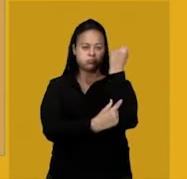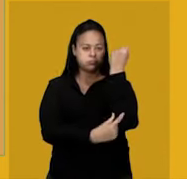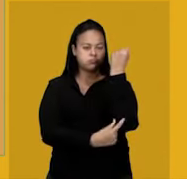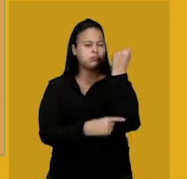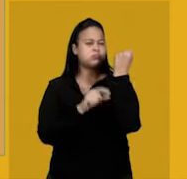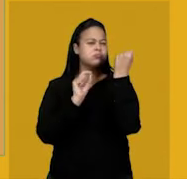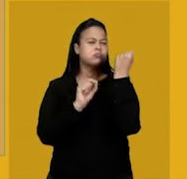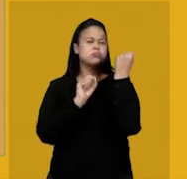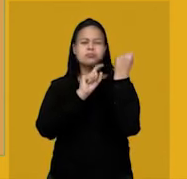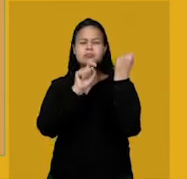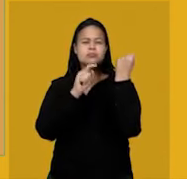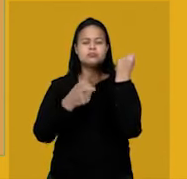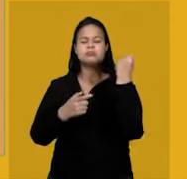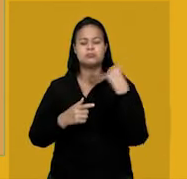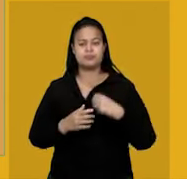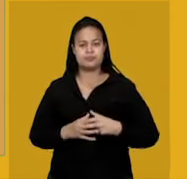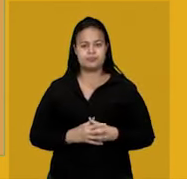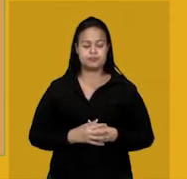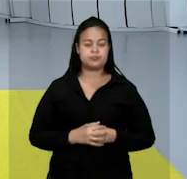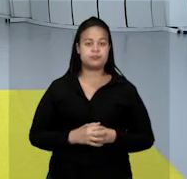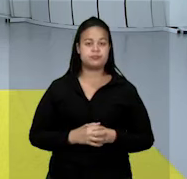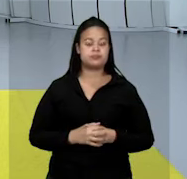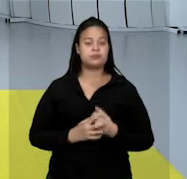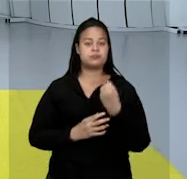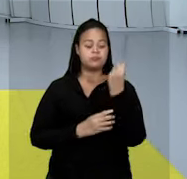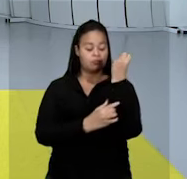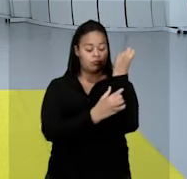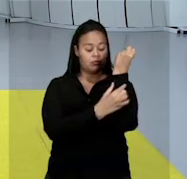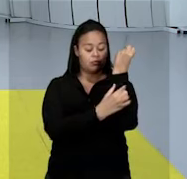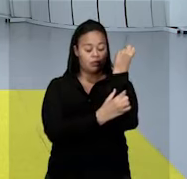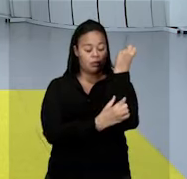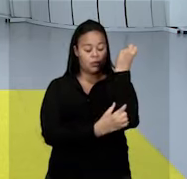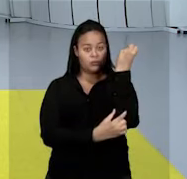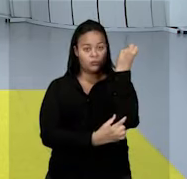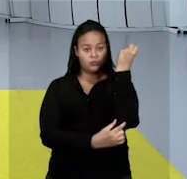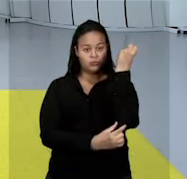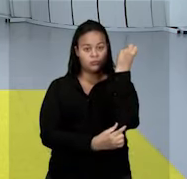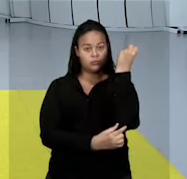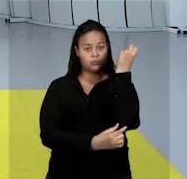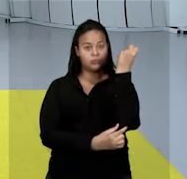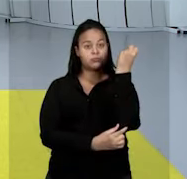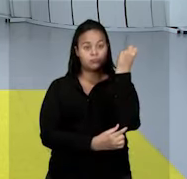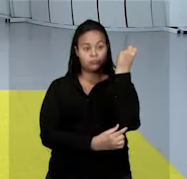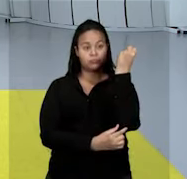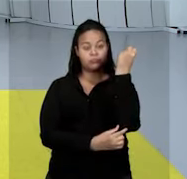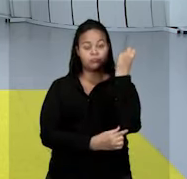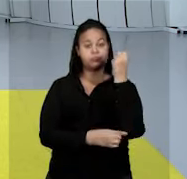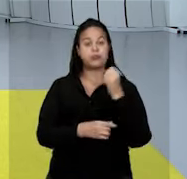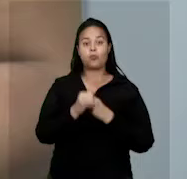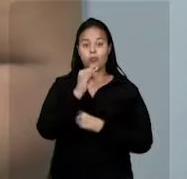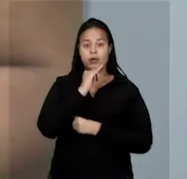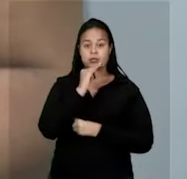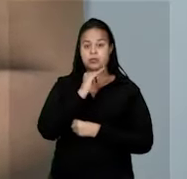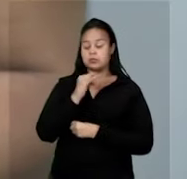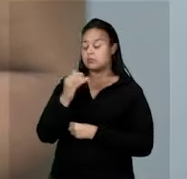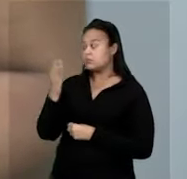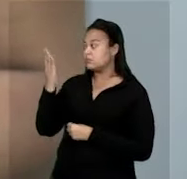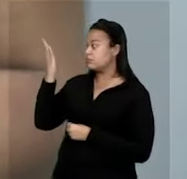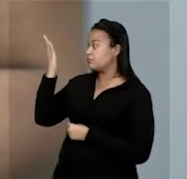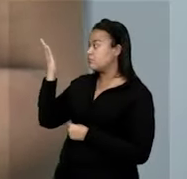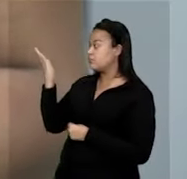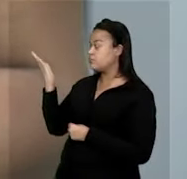a coluna vertebral? Aqui eu tenho um modelo da coluna vertebral. A coluna